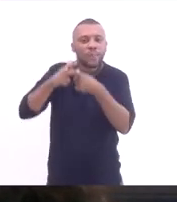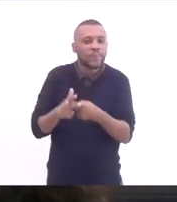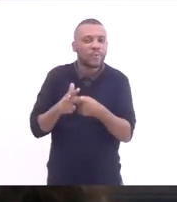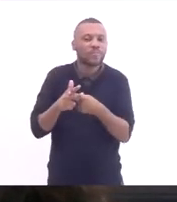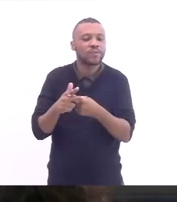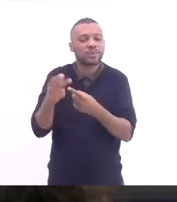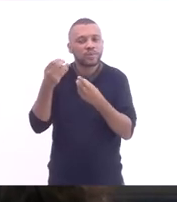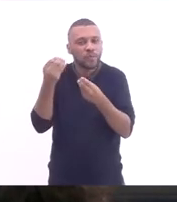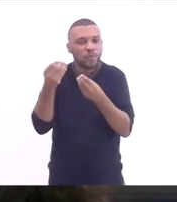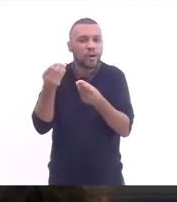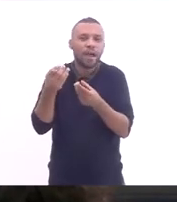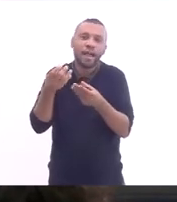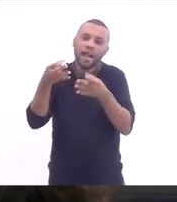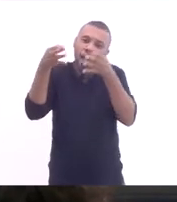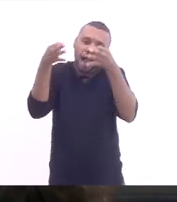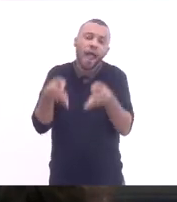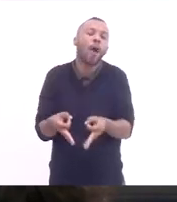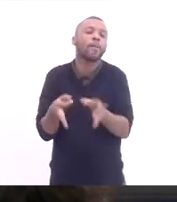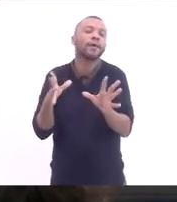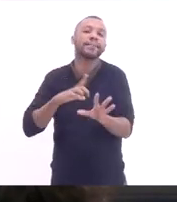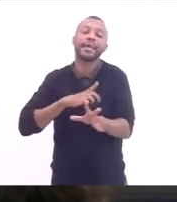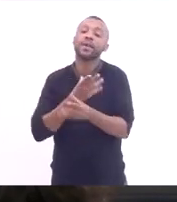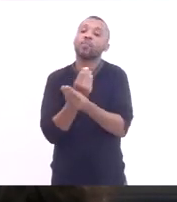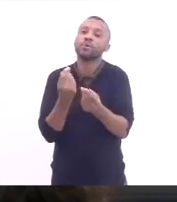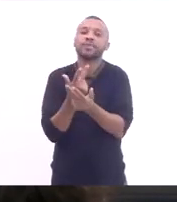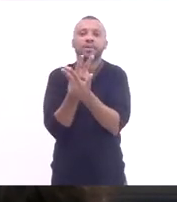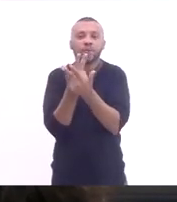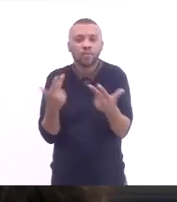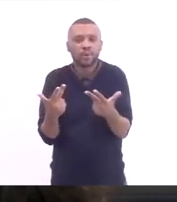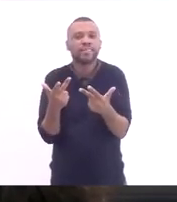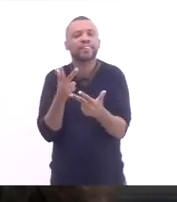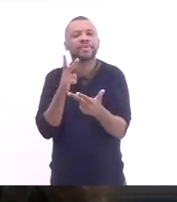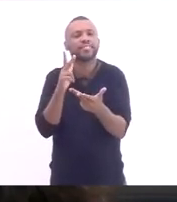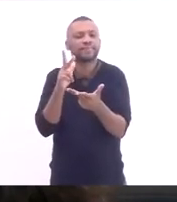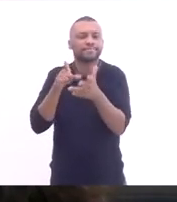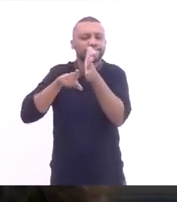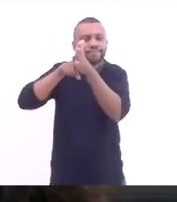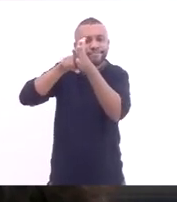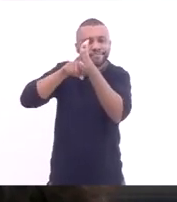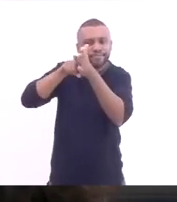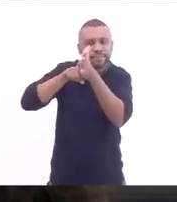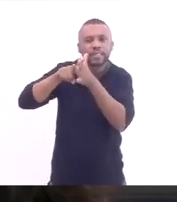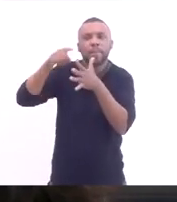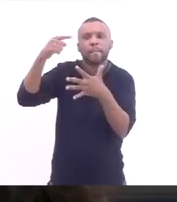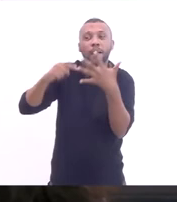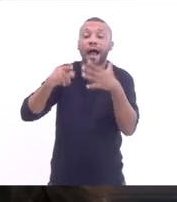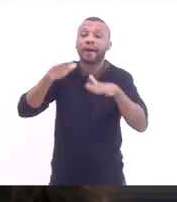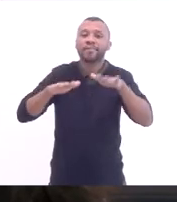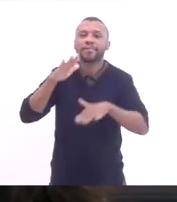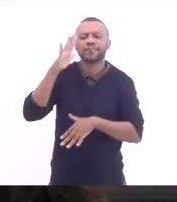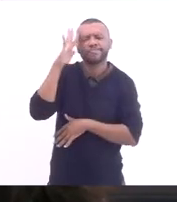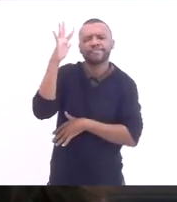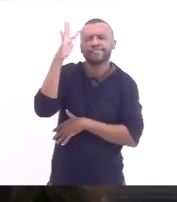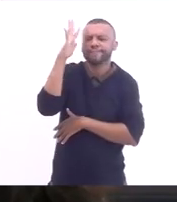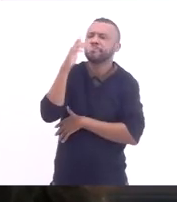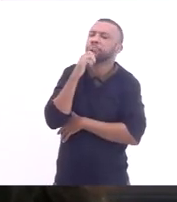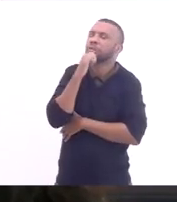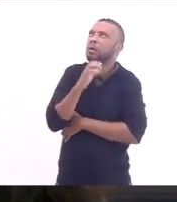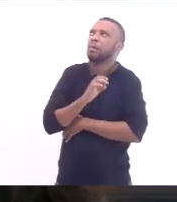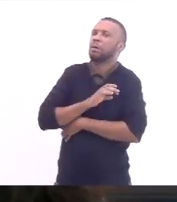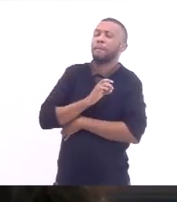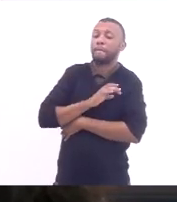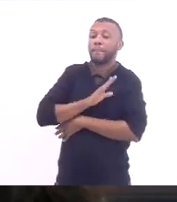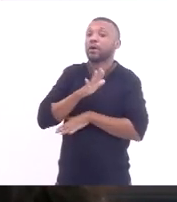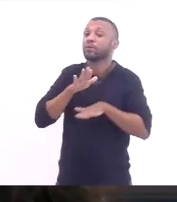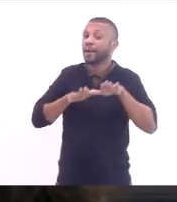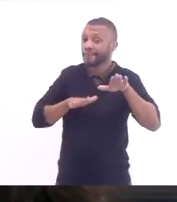seja, realmente tem muita coisa a ser levantada. Eu, às vezes, fico com receio, de repente